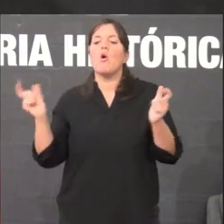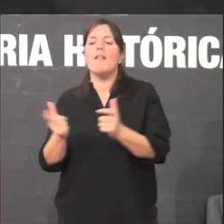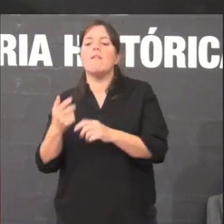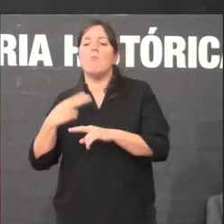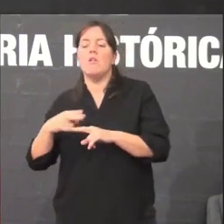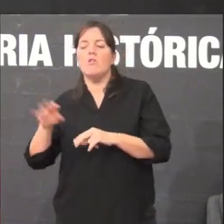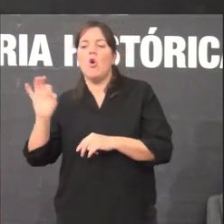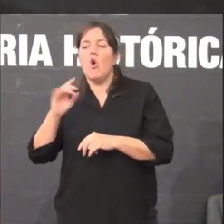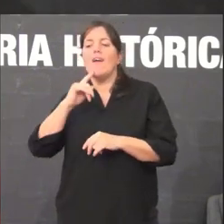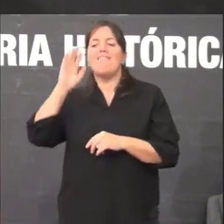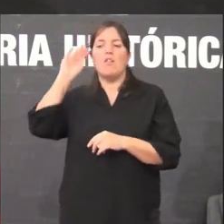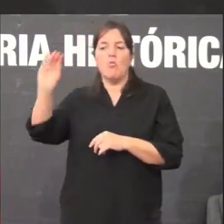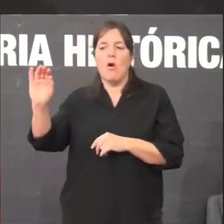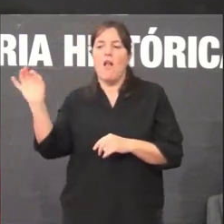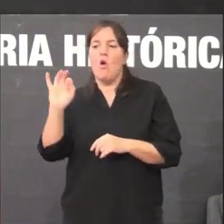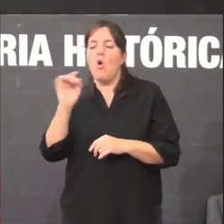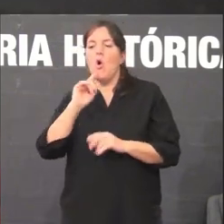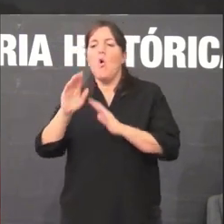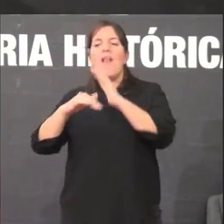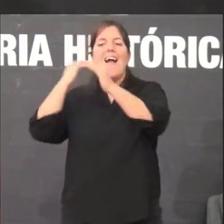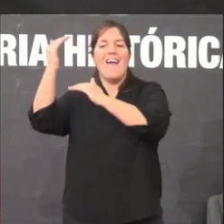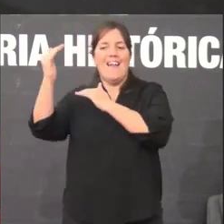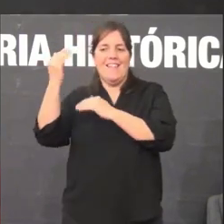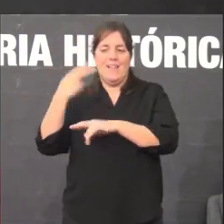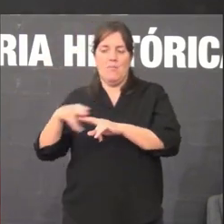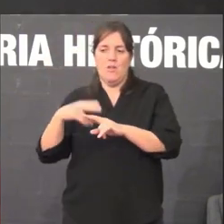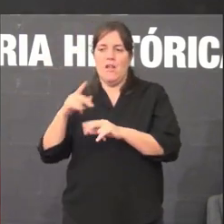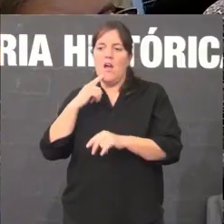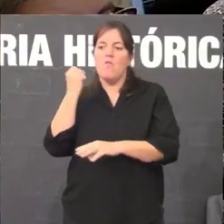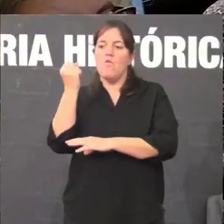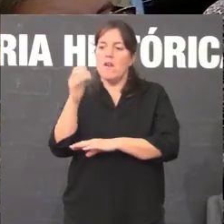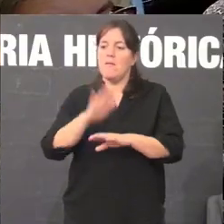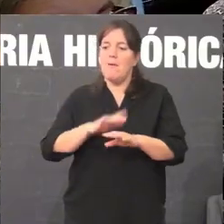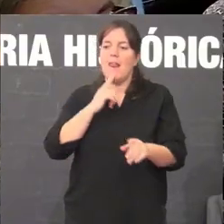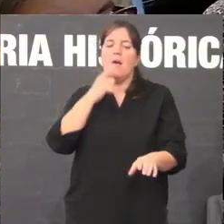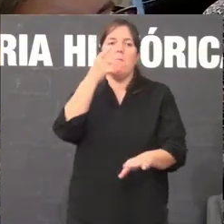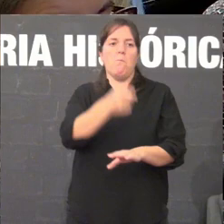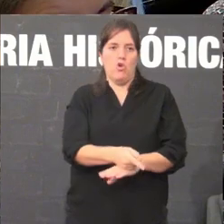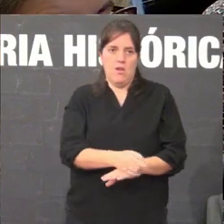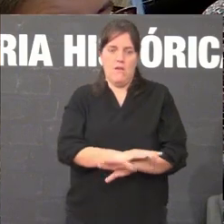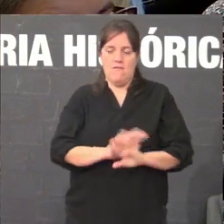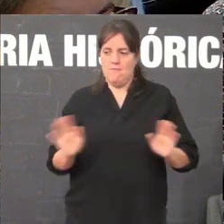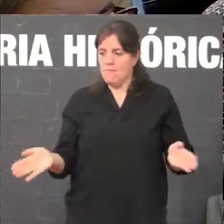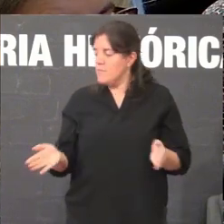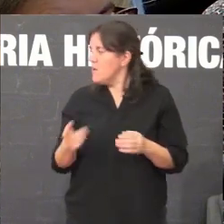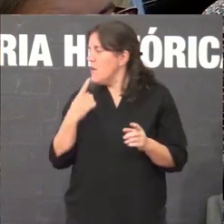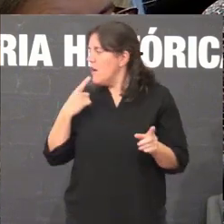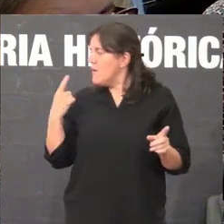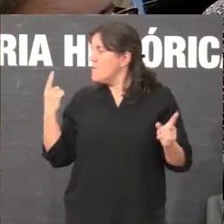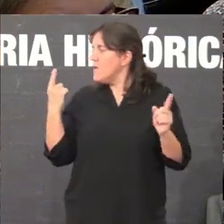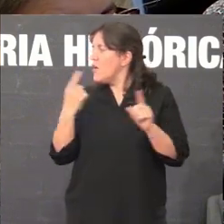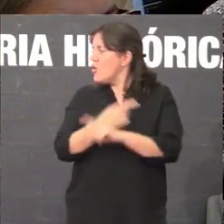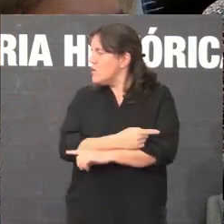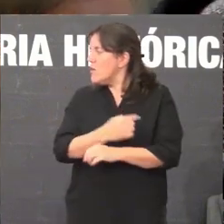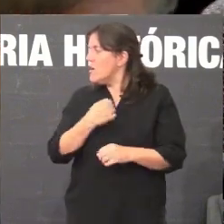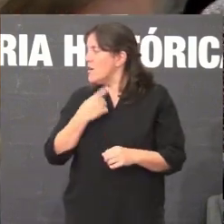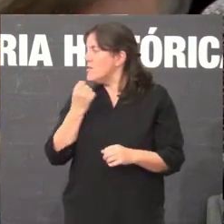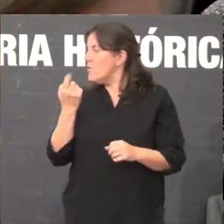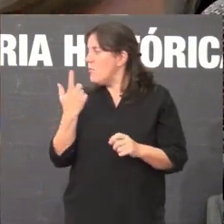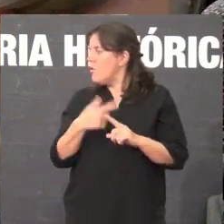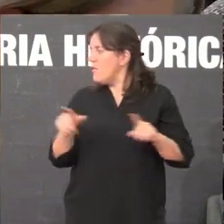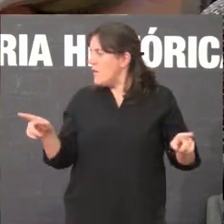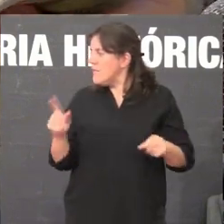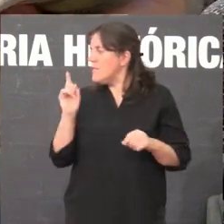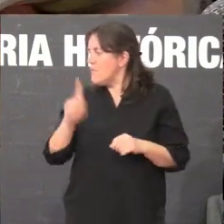intelectual, ou é a elite política, tem força para impor. E que se contrapõe, claro, àquilo que também o seu traverso